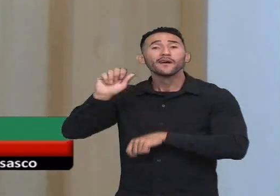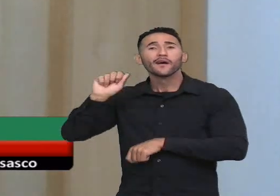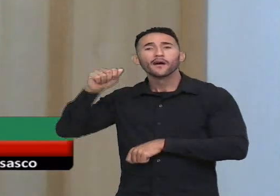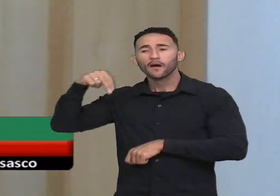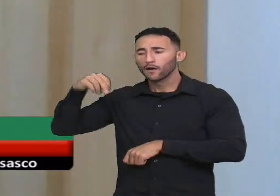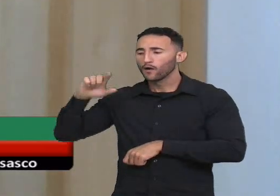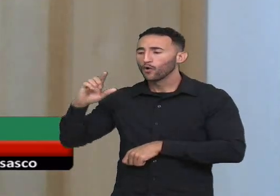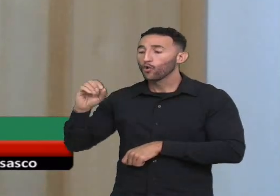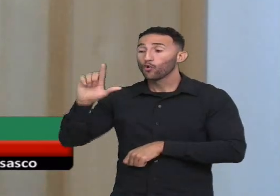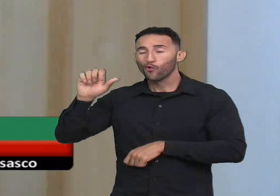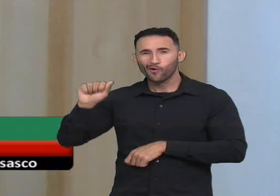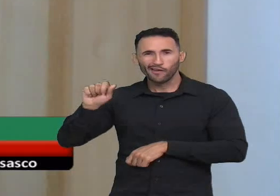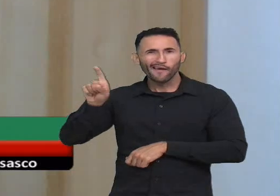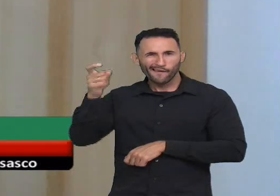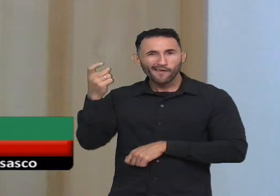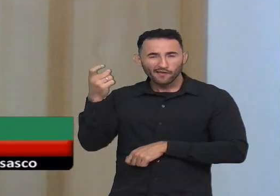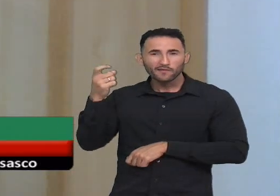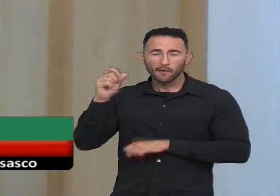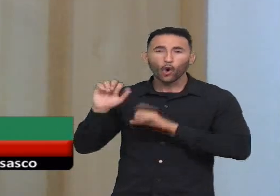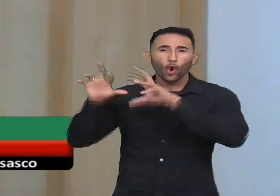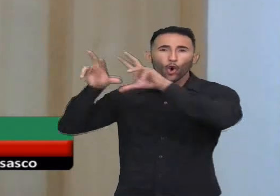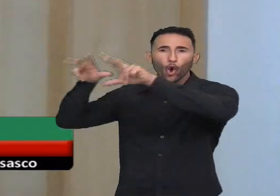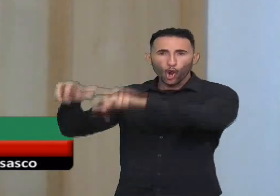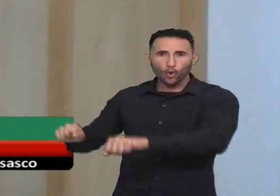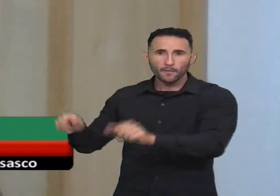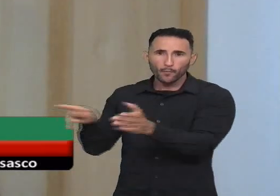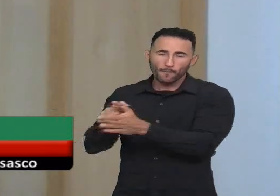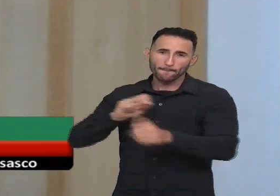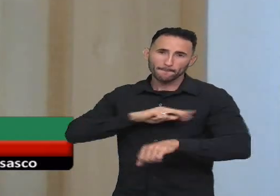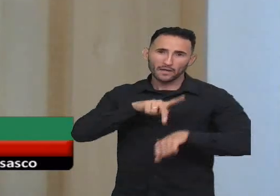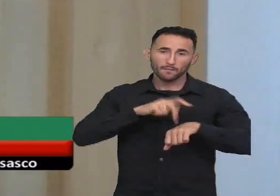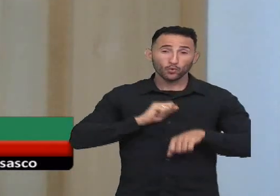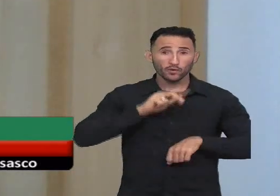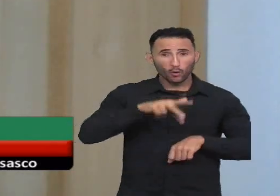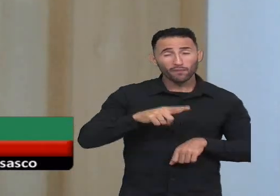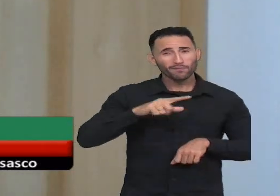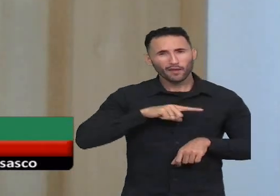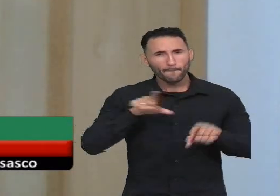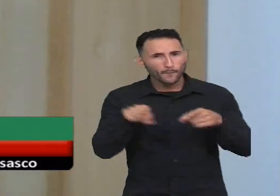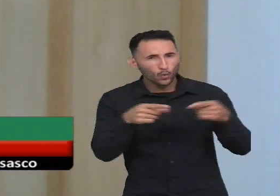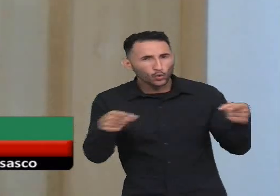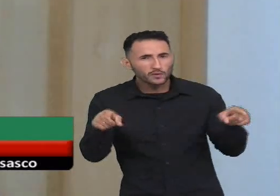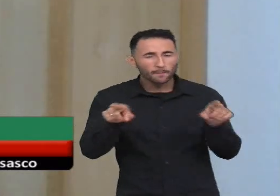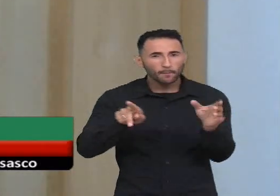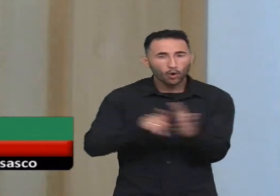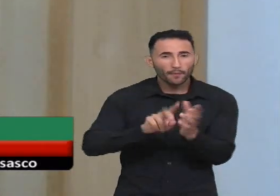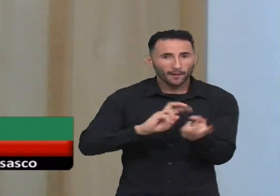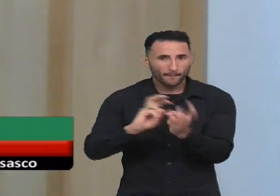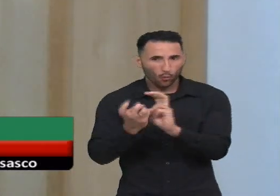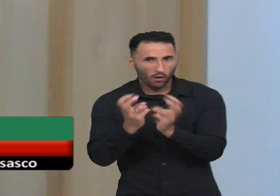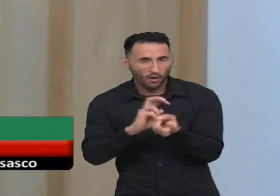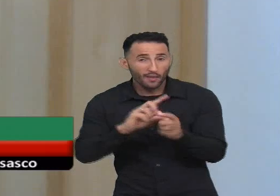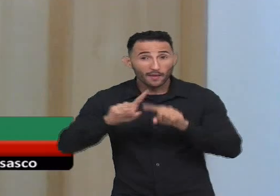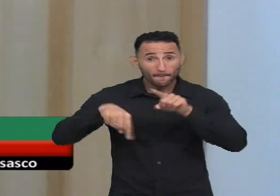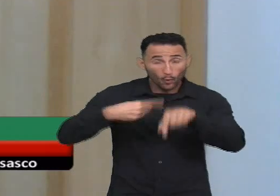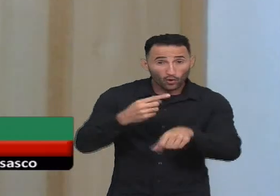Várias referências a esses países podem ser escutadas nas músicas de capoeira. Após a abolição da escravatura,